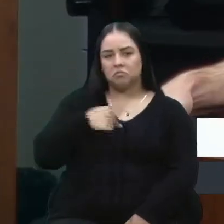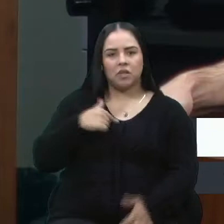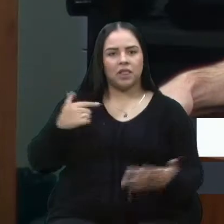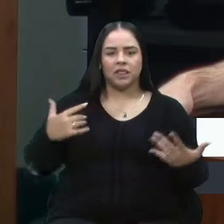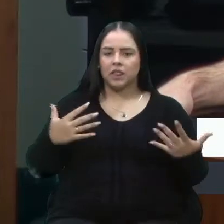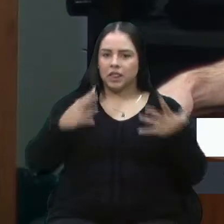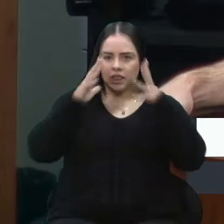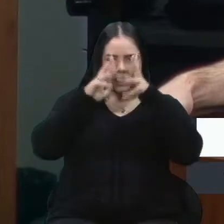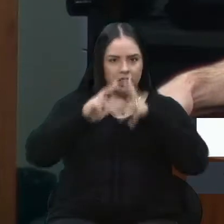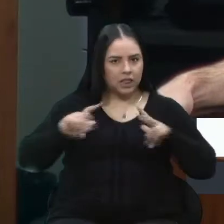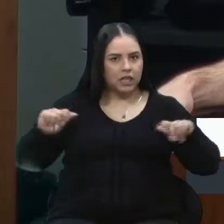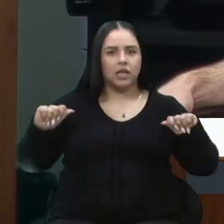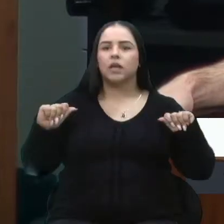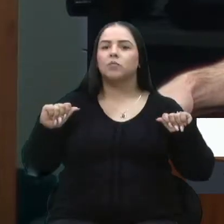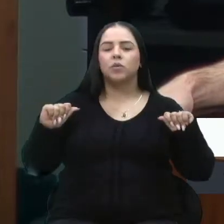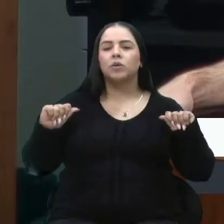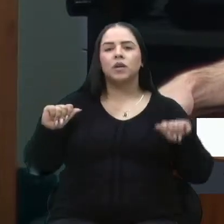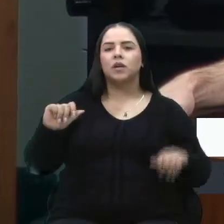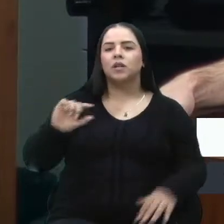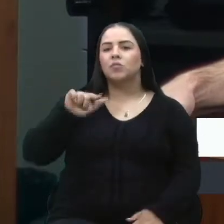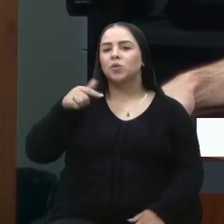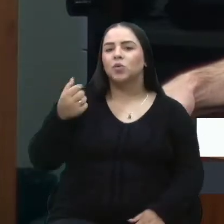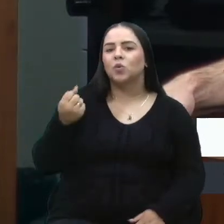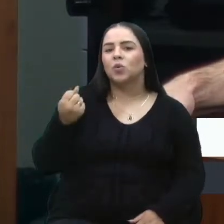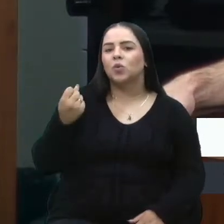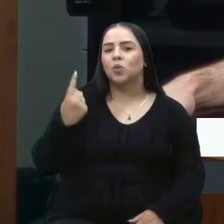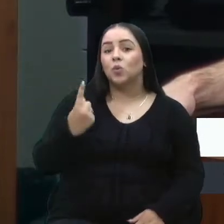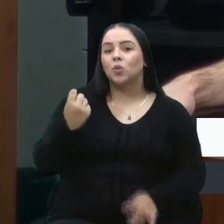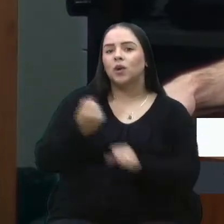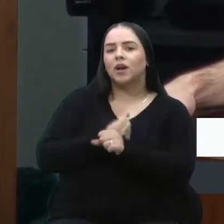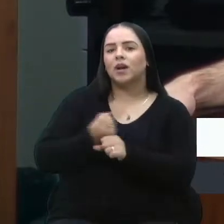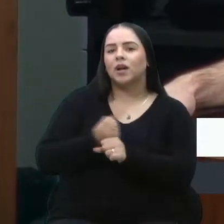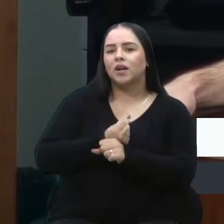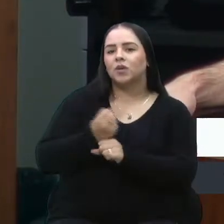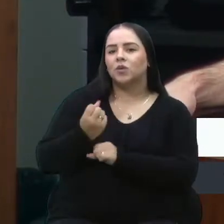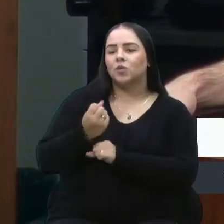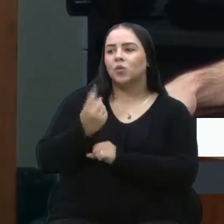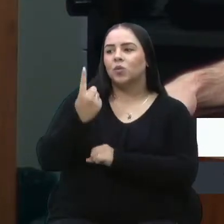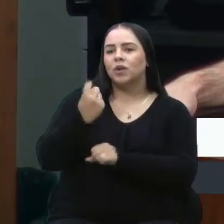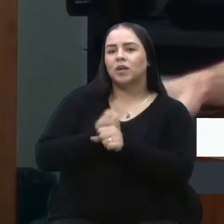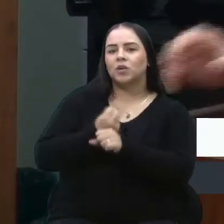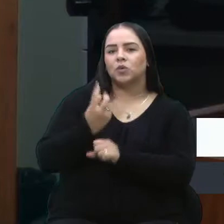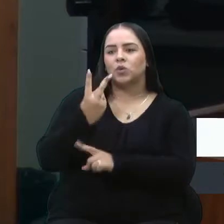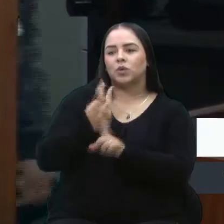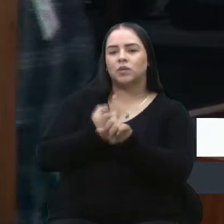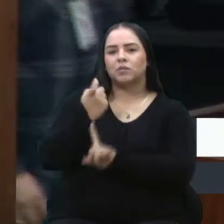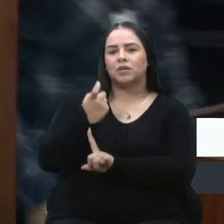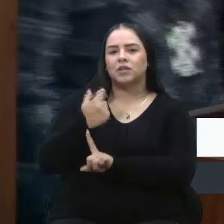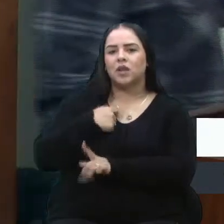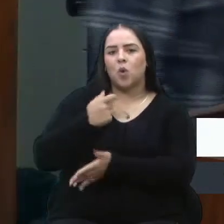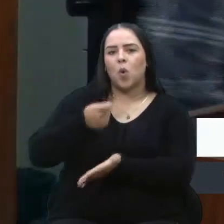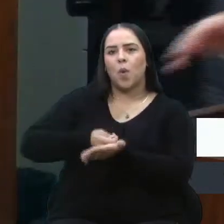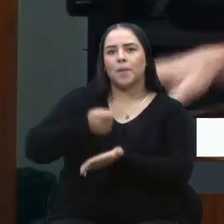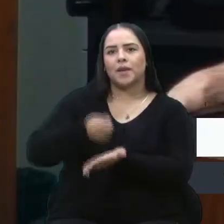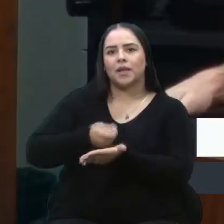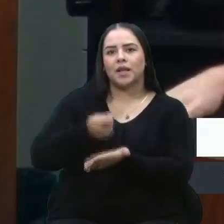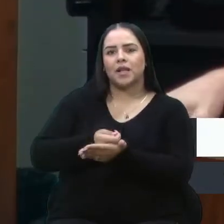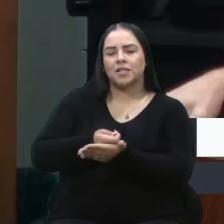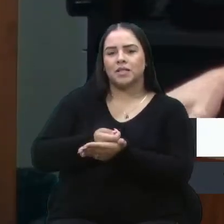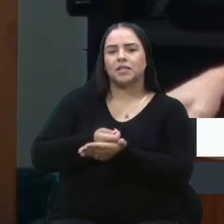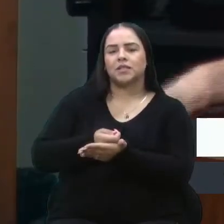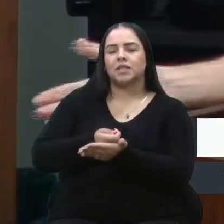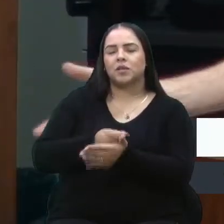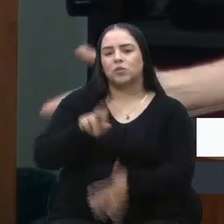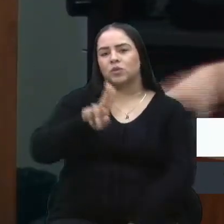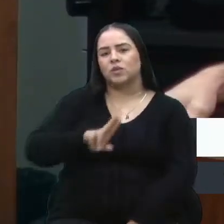né Depois de um ano e dois meses sendo obrigado a usar uma coisa que eu não